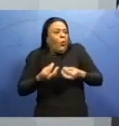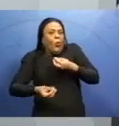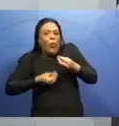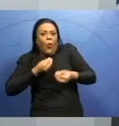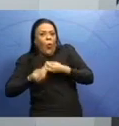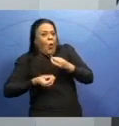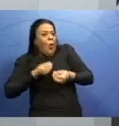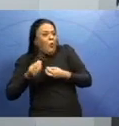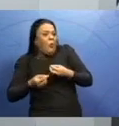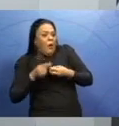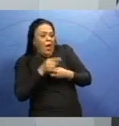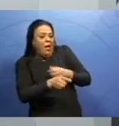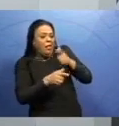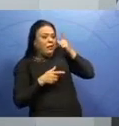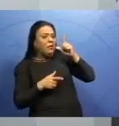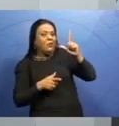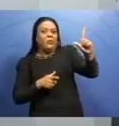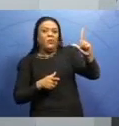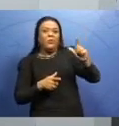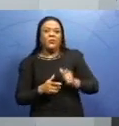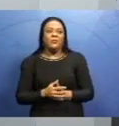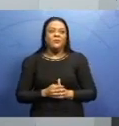corrida.